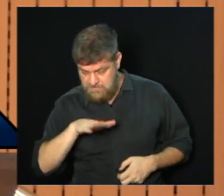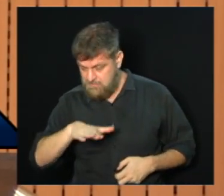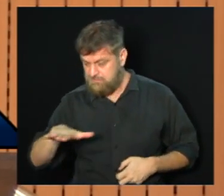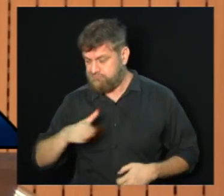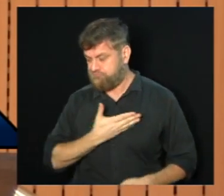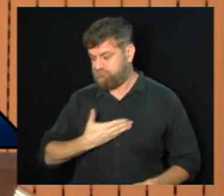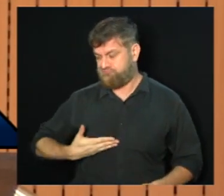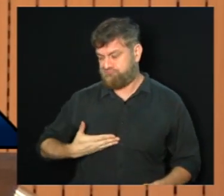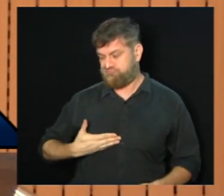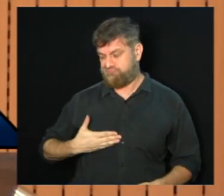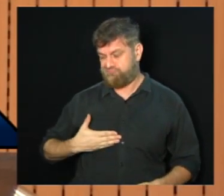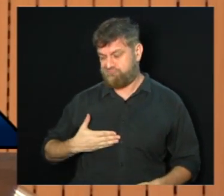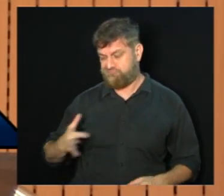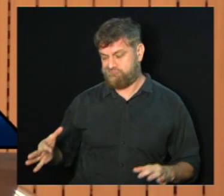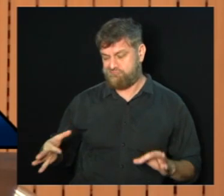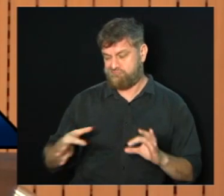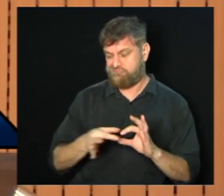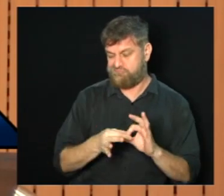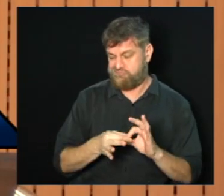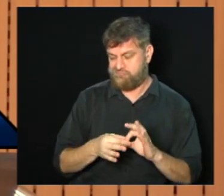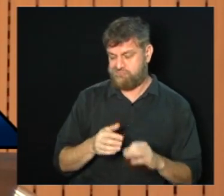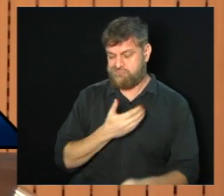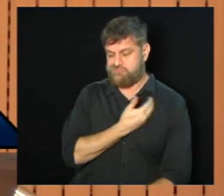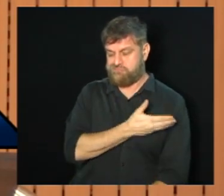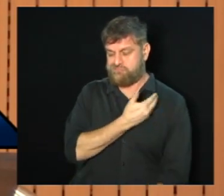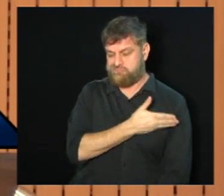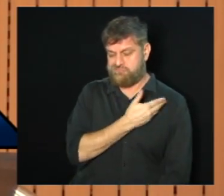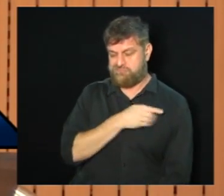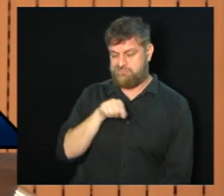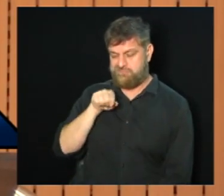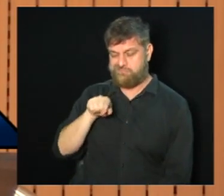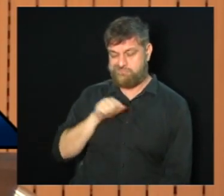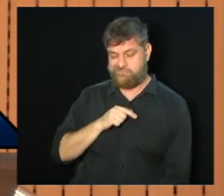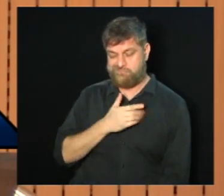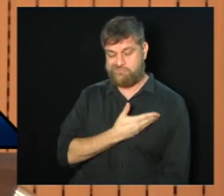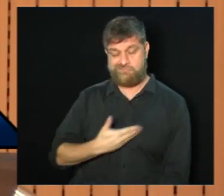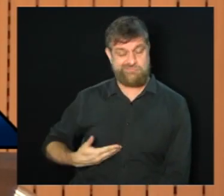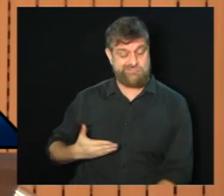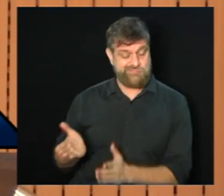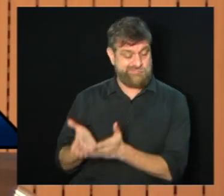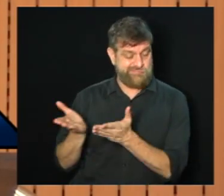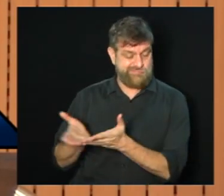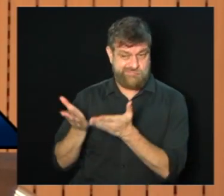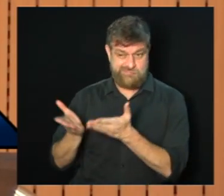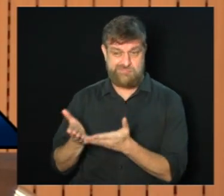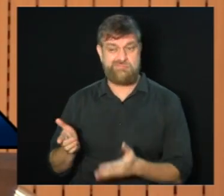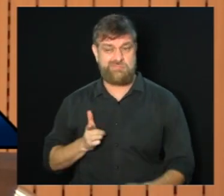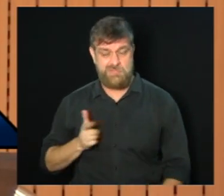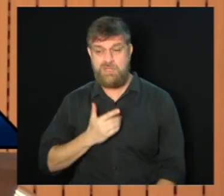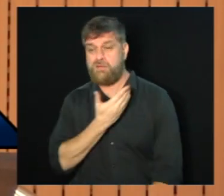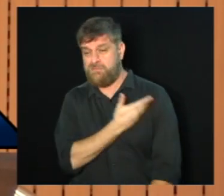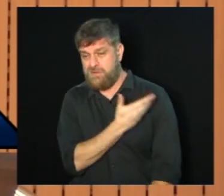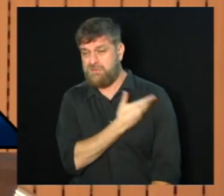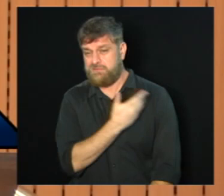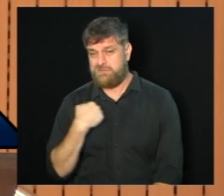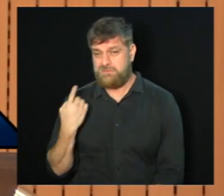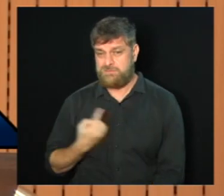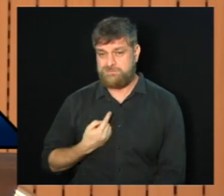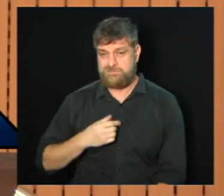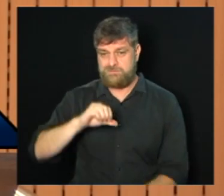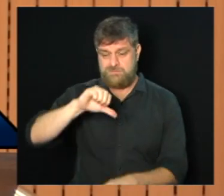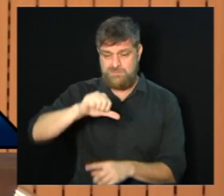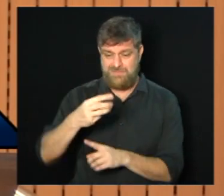uma que entram pela o Vale Creche ou crianças que entram com o sistema privado. A gente está falando de